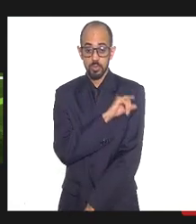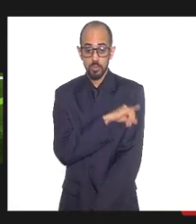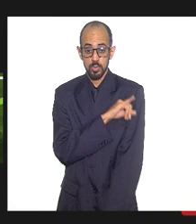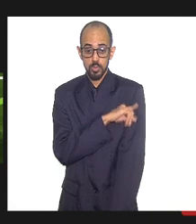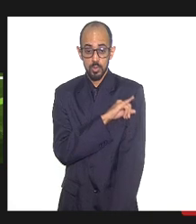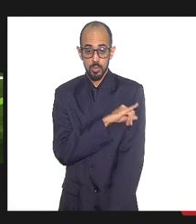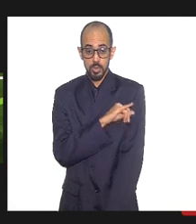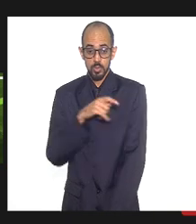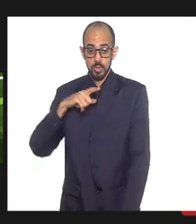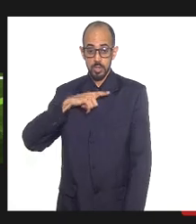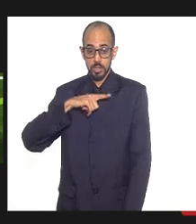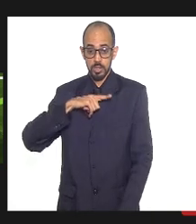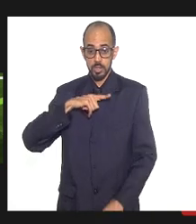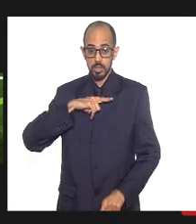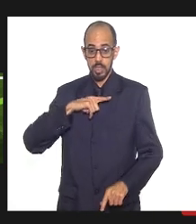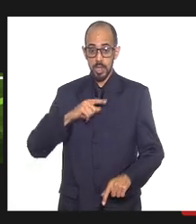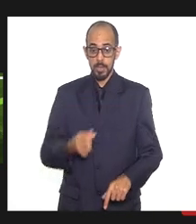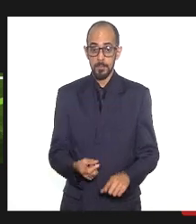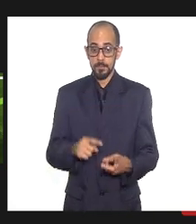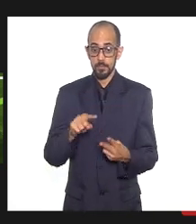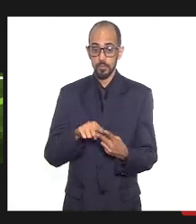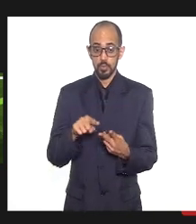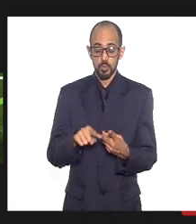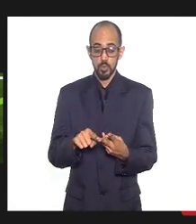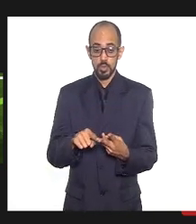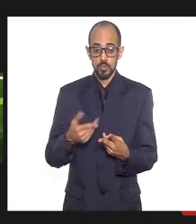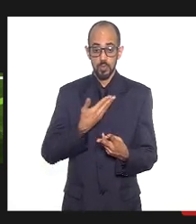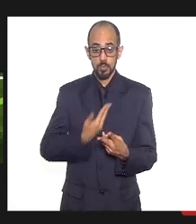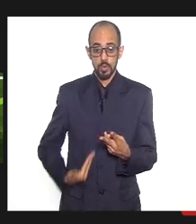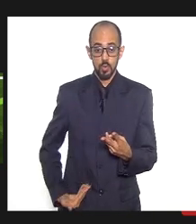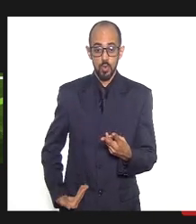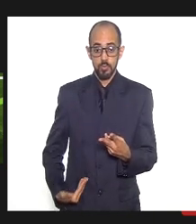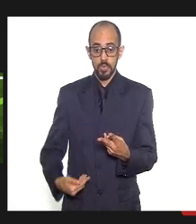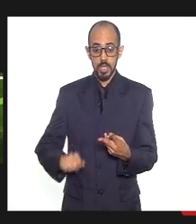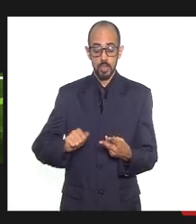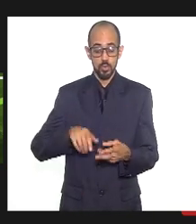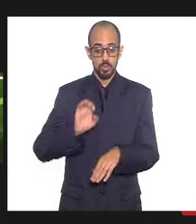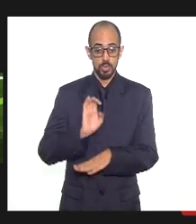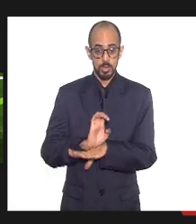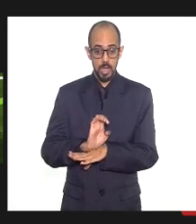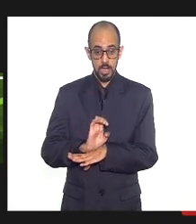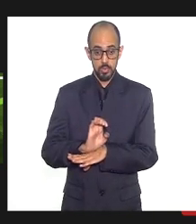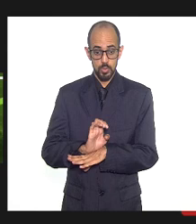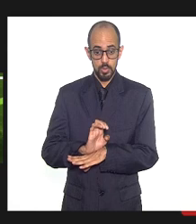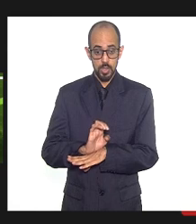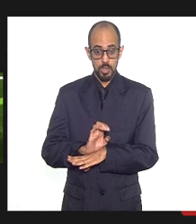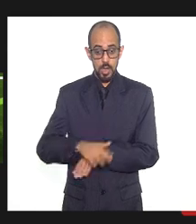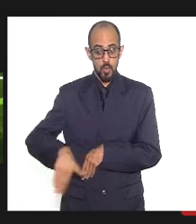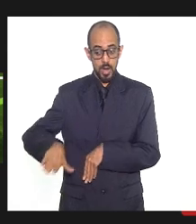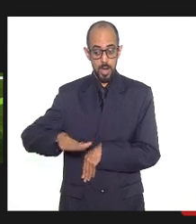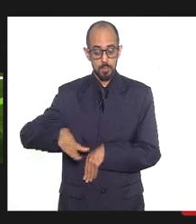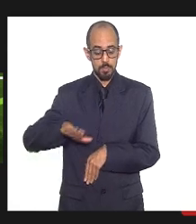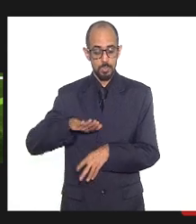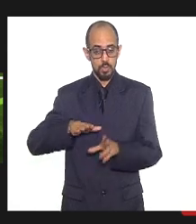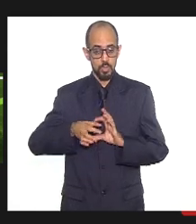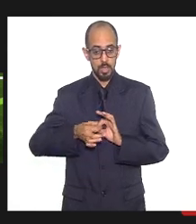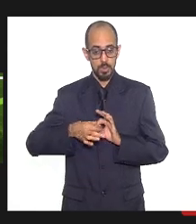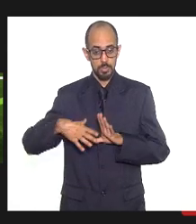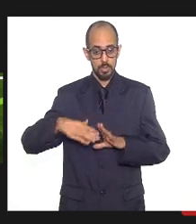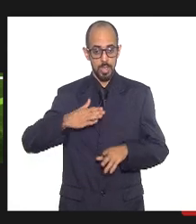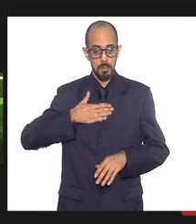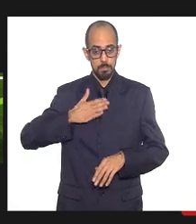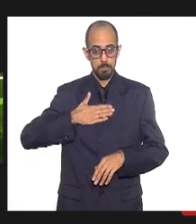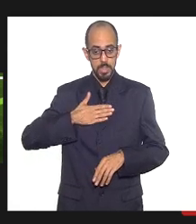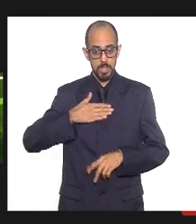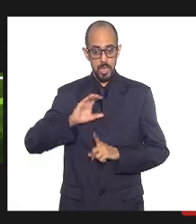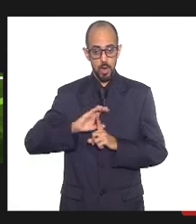quilombo que tem, duas foram emitidas pelo governo do estado, que é o Campinho da Independência, que é a minha comunidade, que foi a primeira comunidade